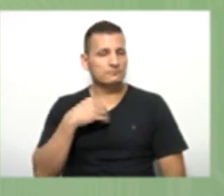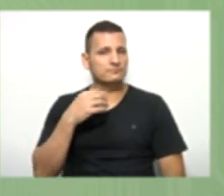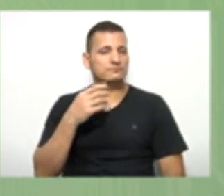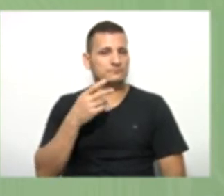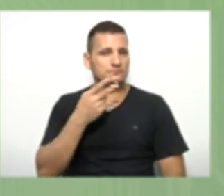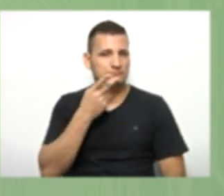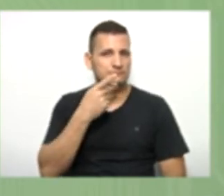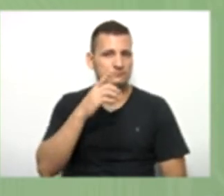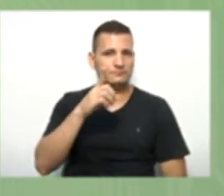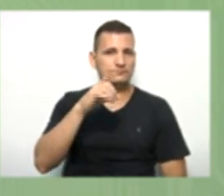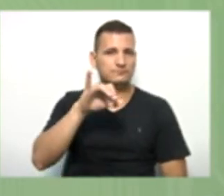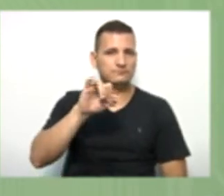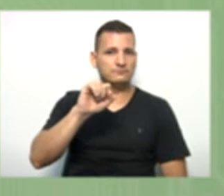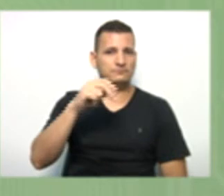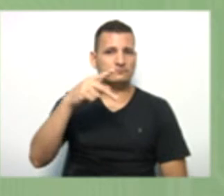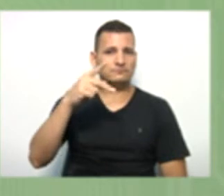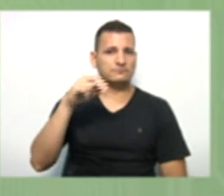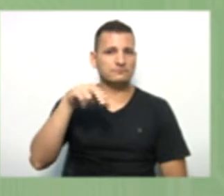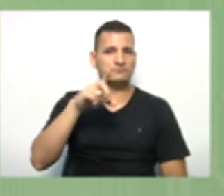quando for